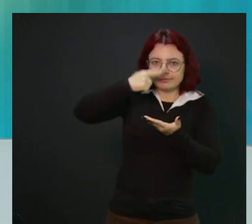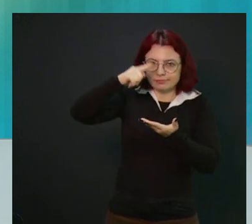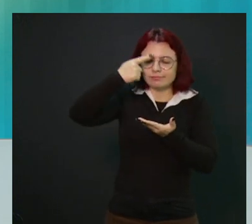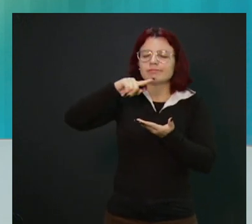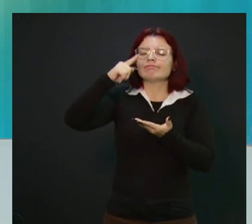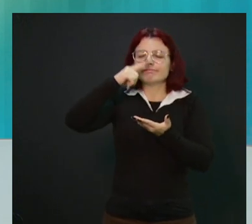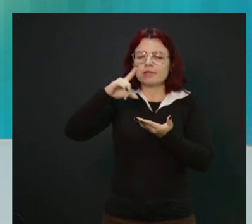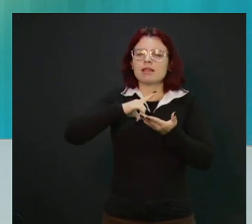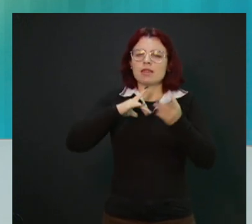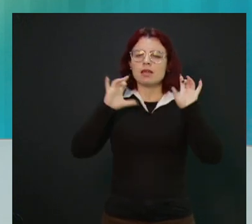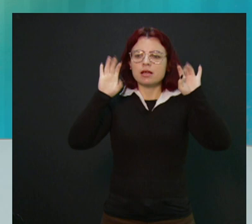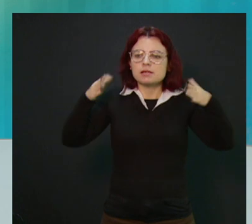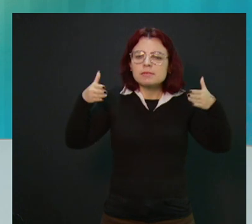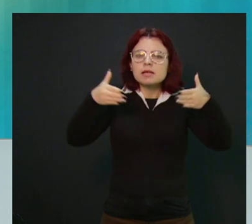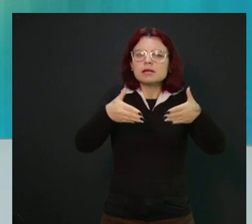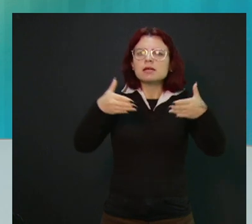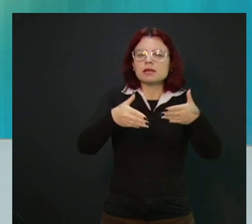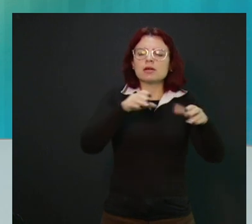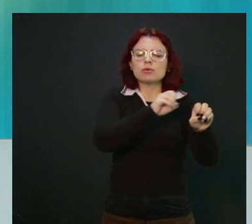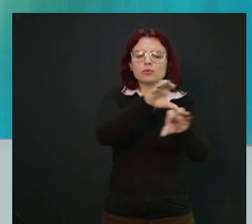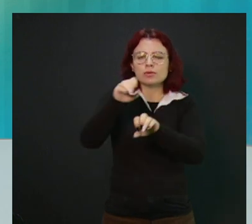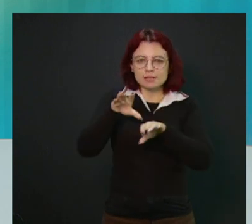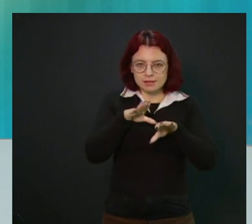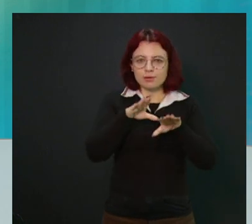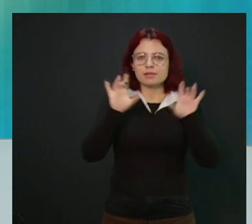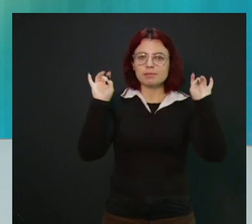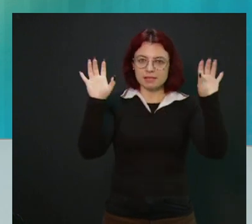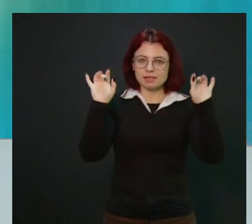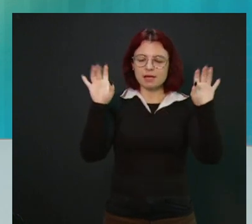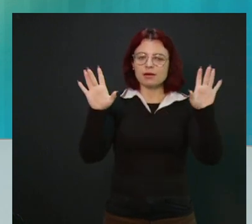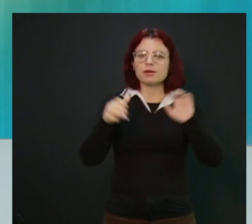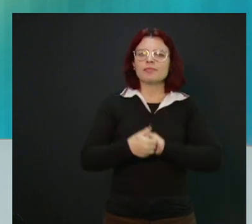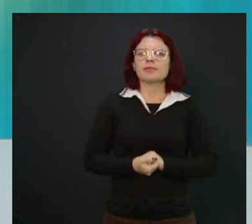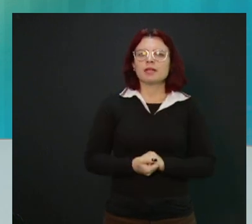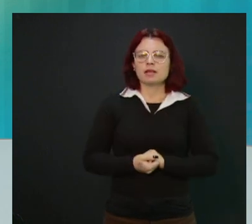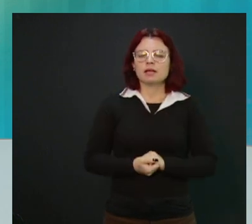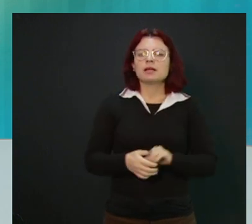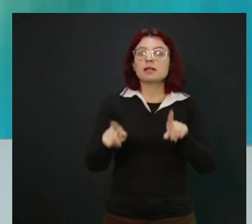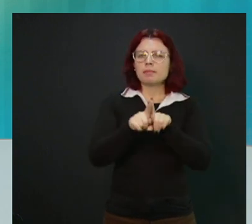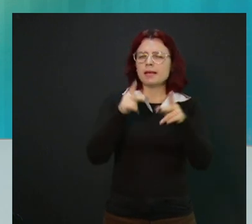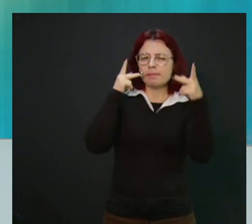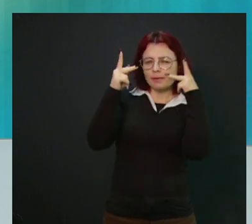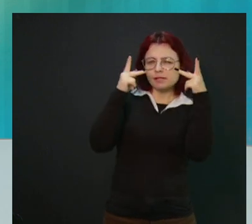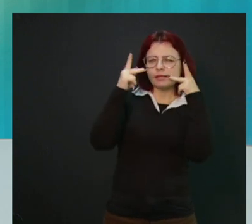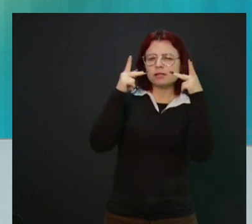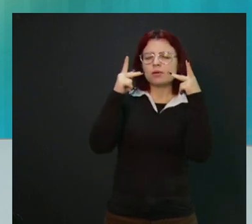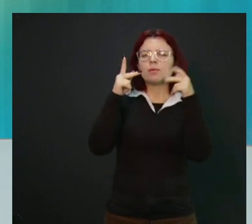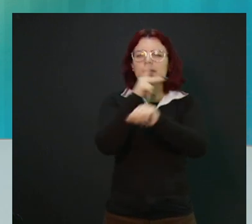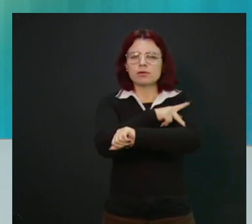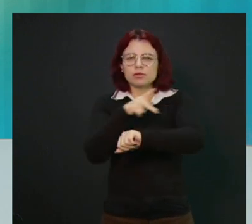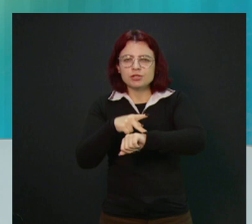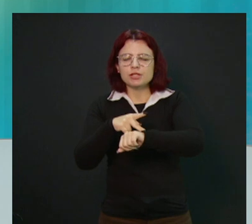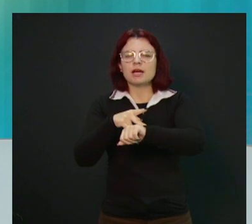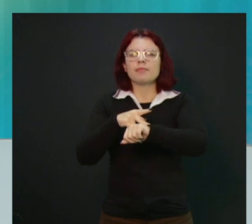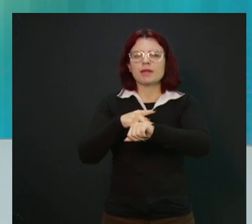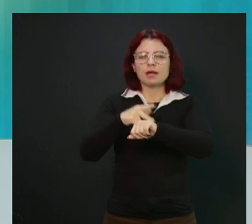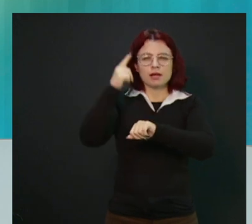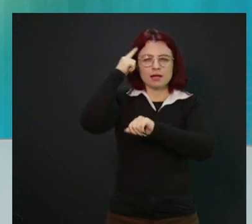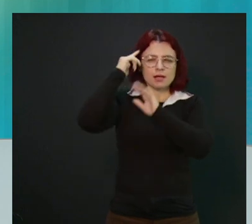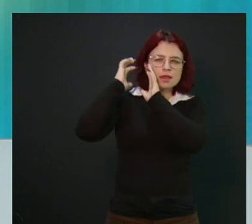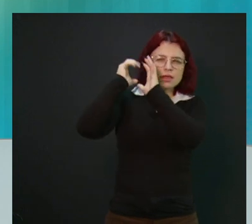é especialista em educação especial, em psicopedagogia,